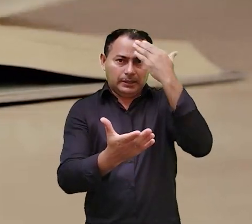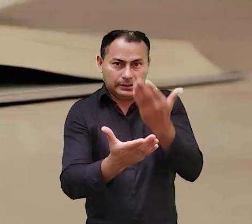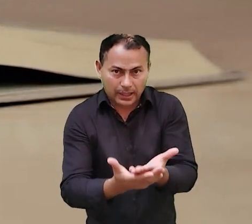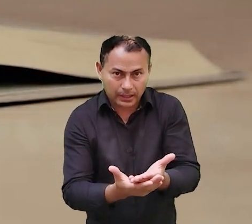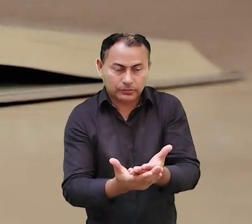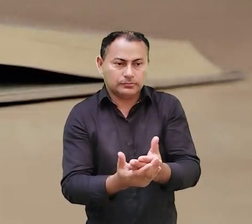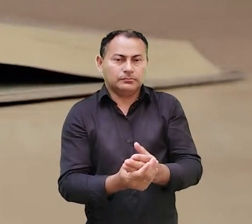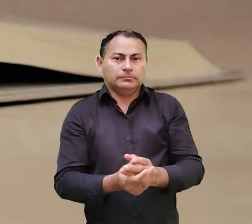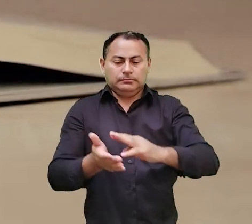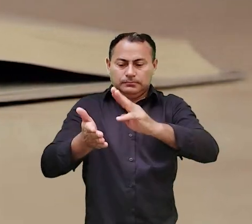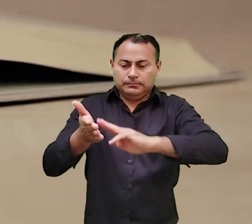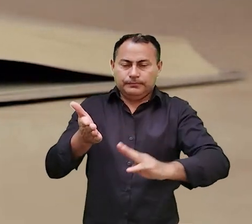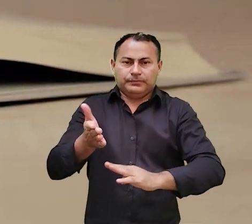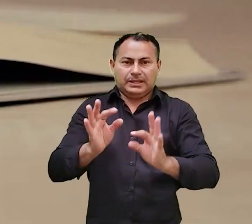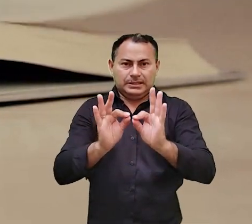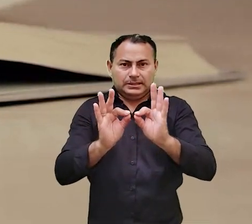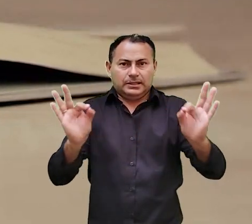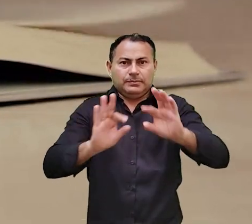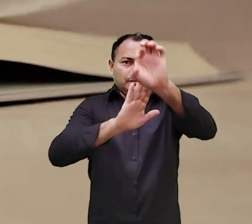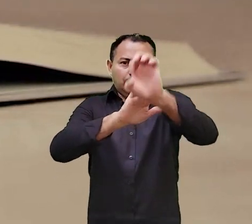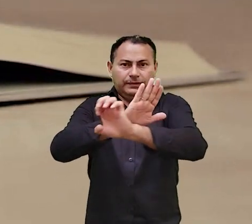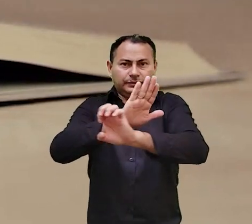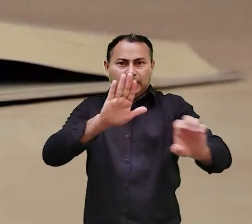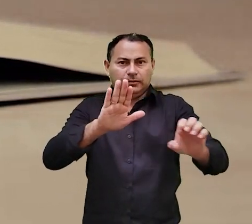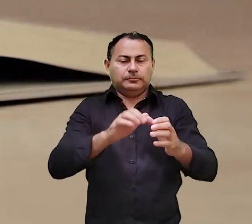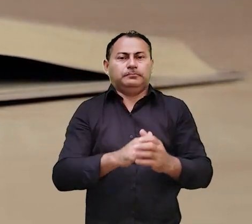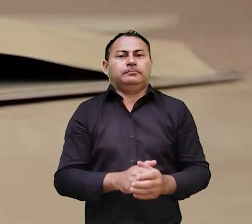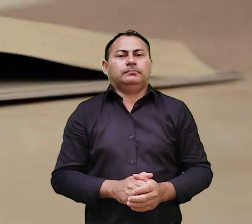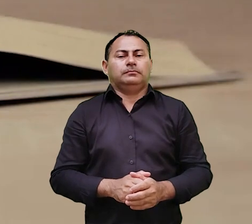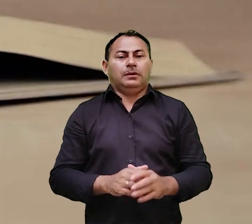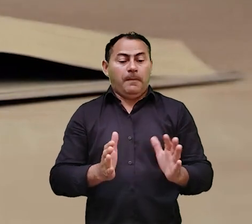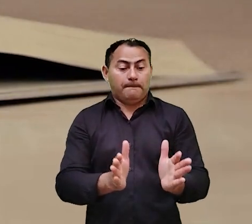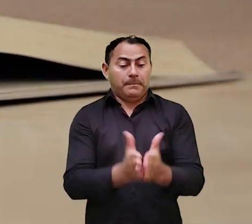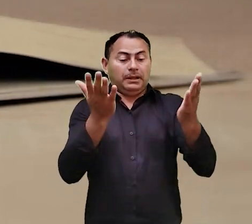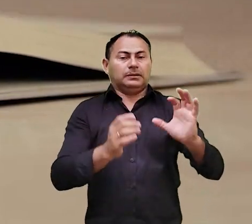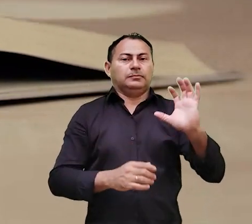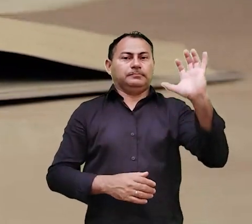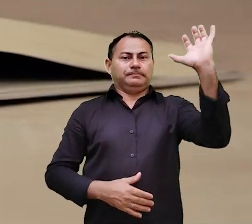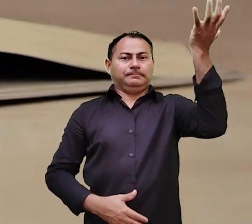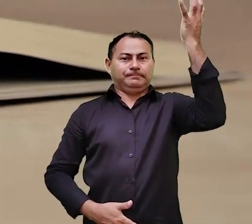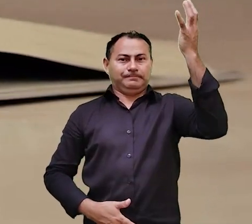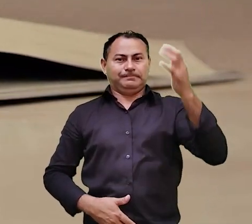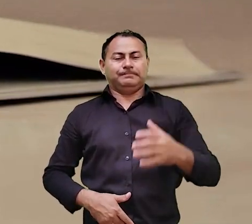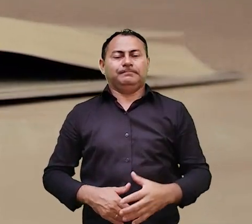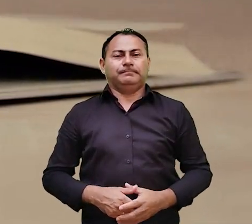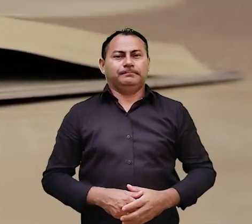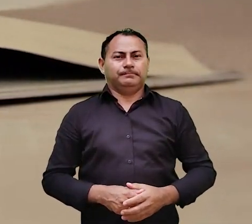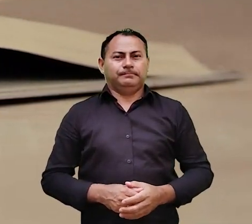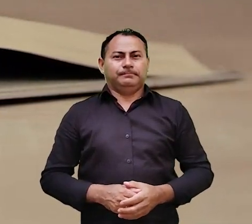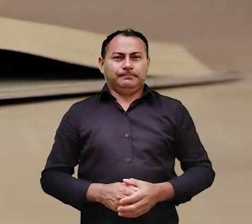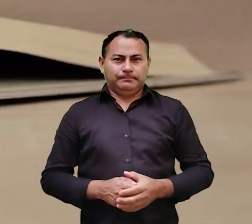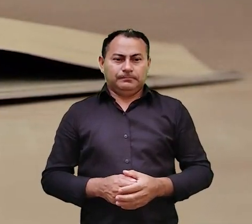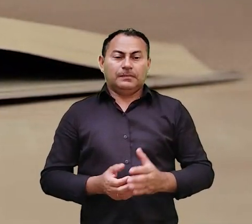quando eles acreditaram na mensagem simples do Evangelho, Os milagres